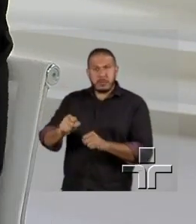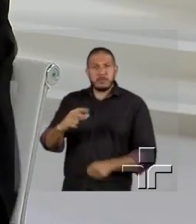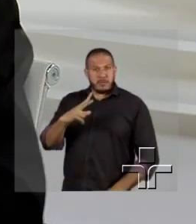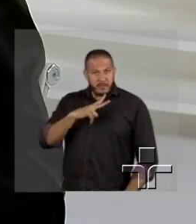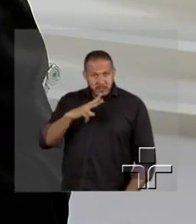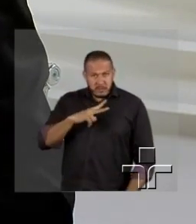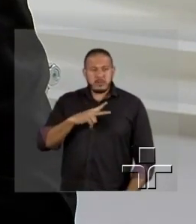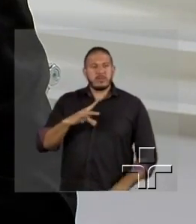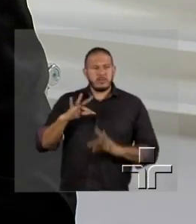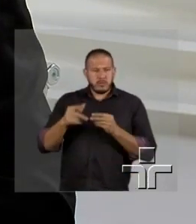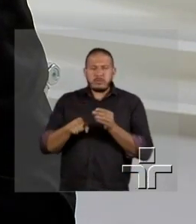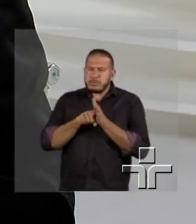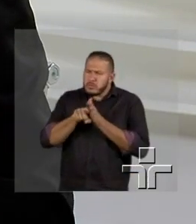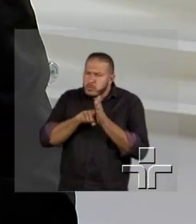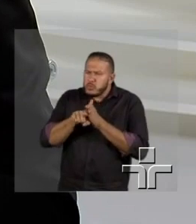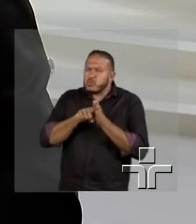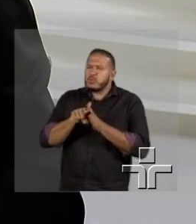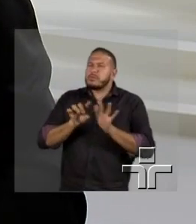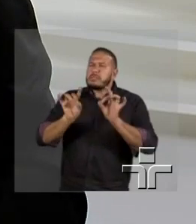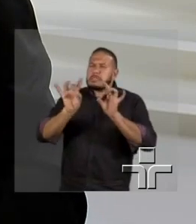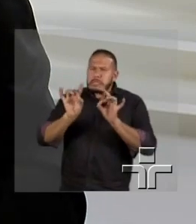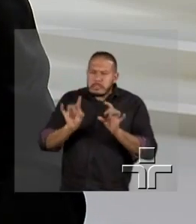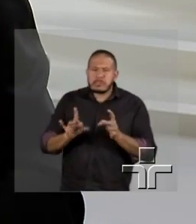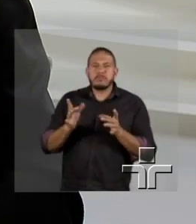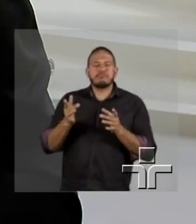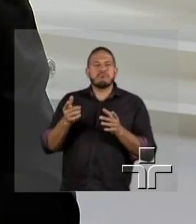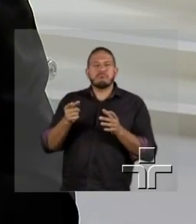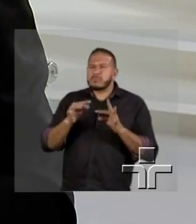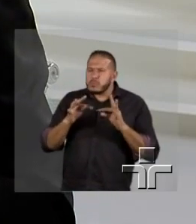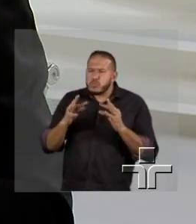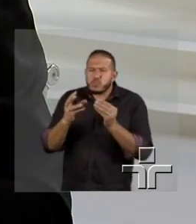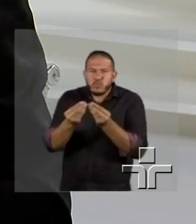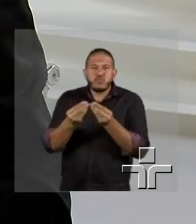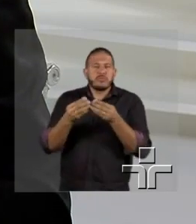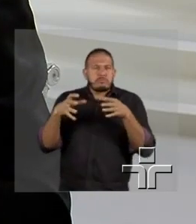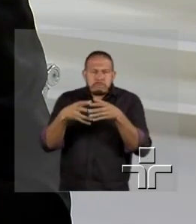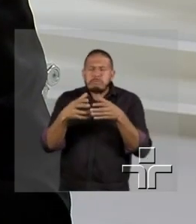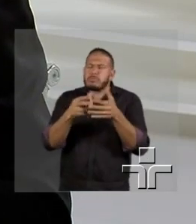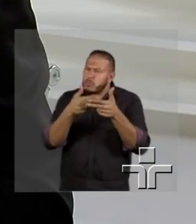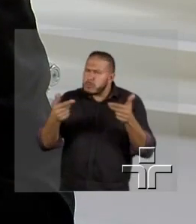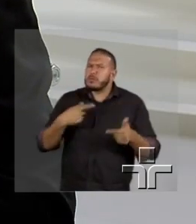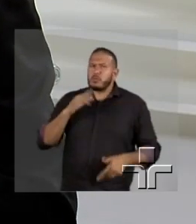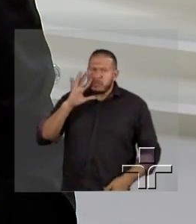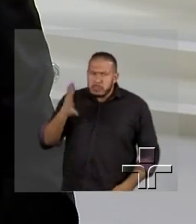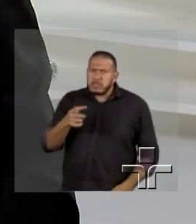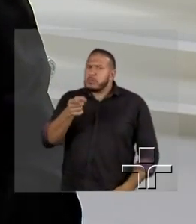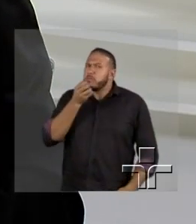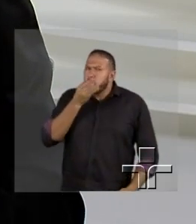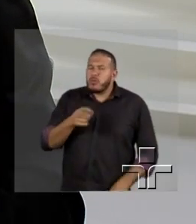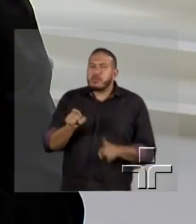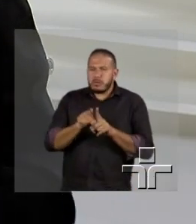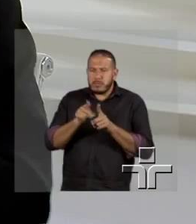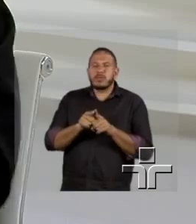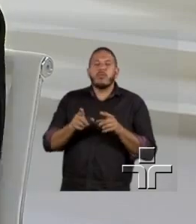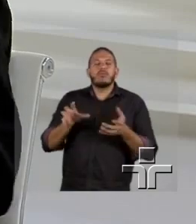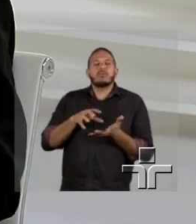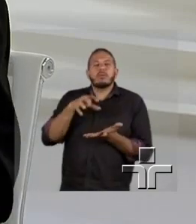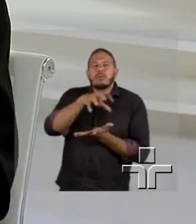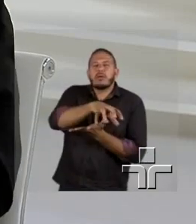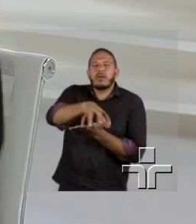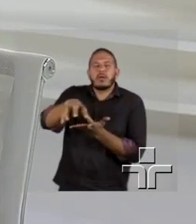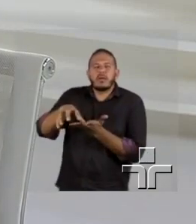vai ser aprovado. Então, é uma coisa boa? Porque vai colaborar com com o equilíbrio de contas públicas nos